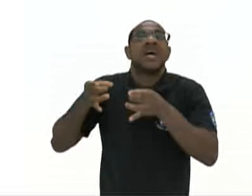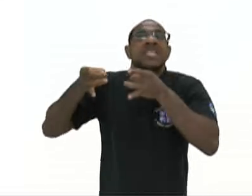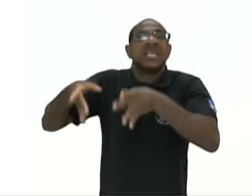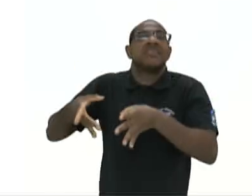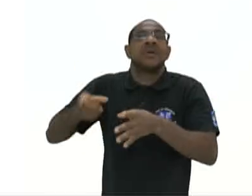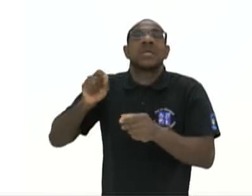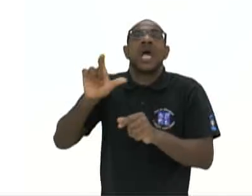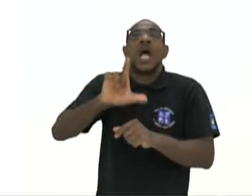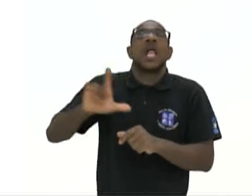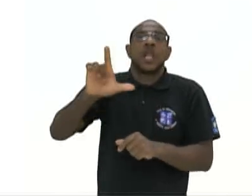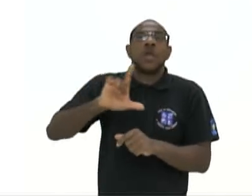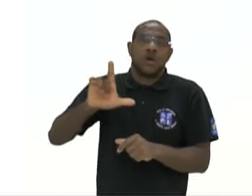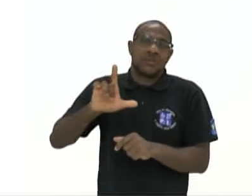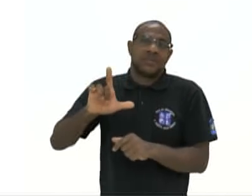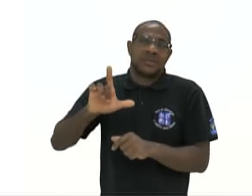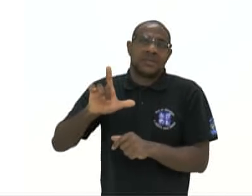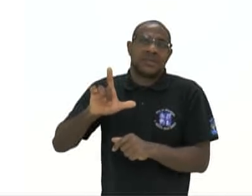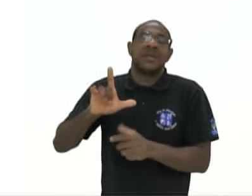da Irlanda.